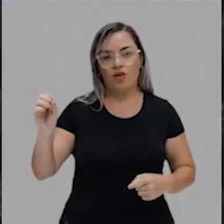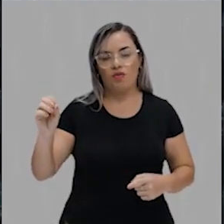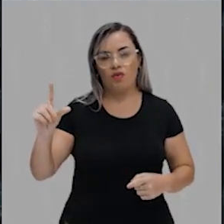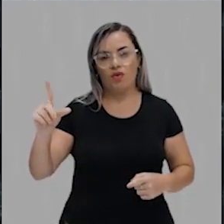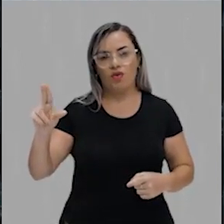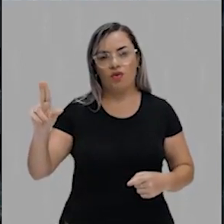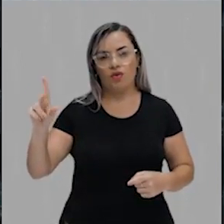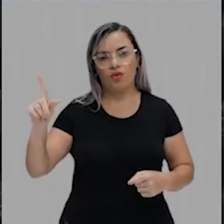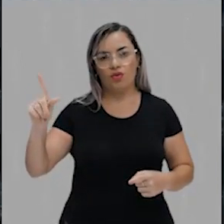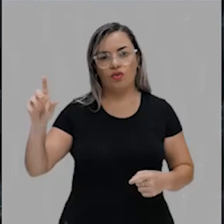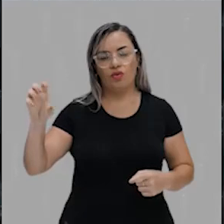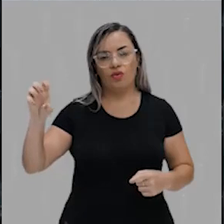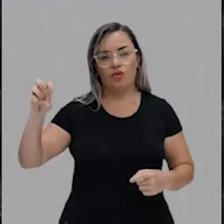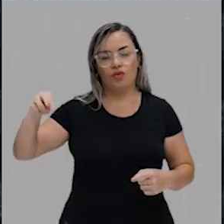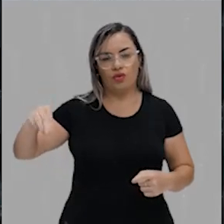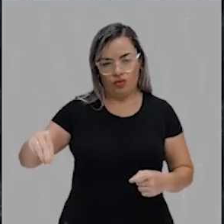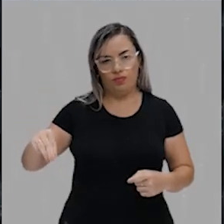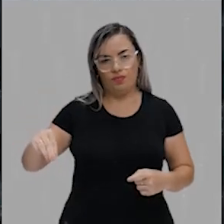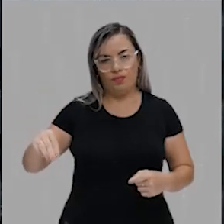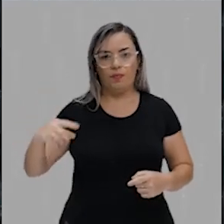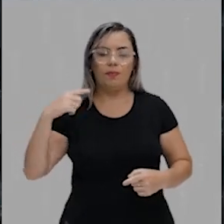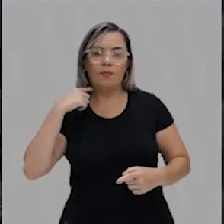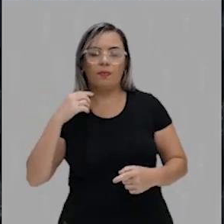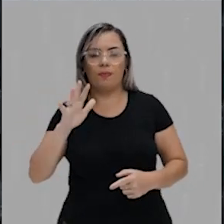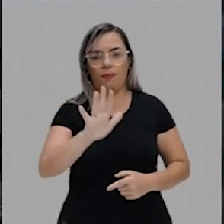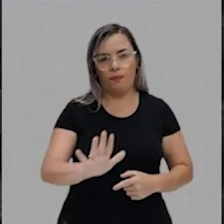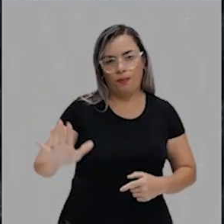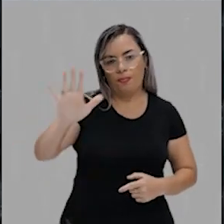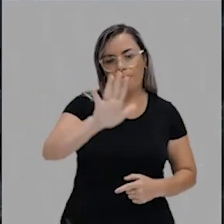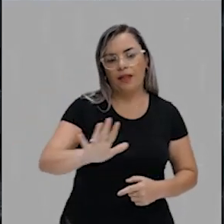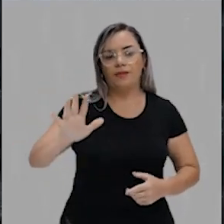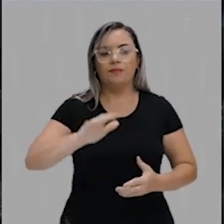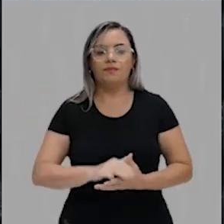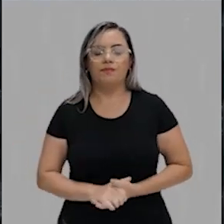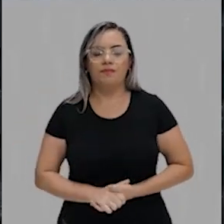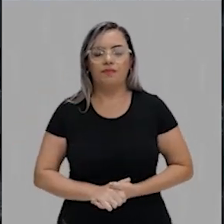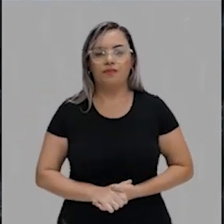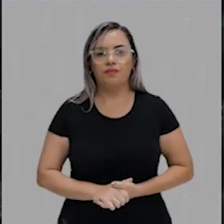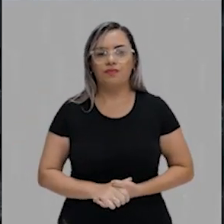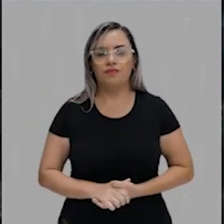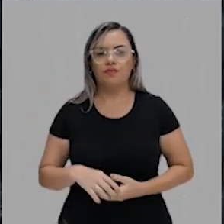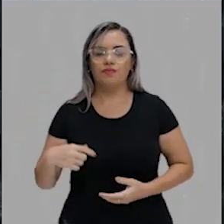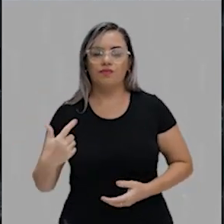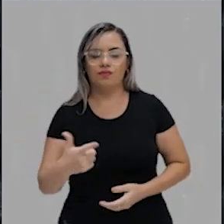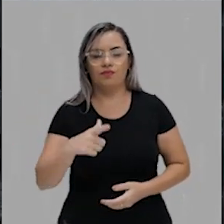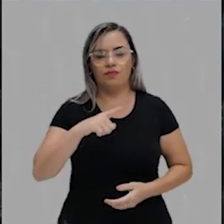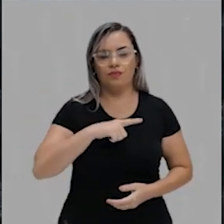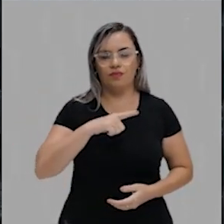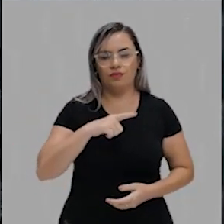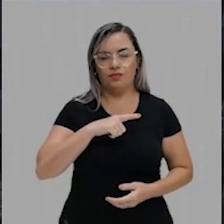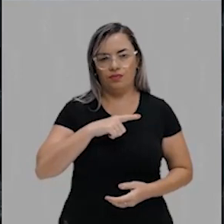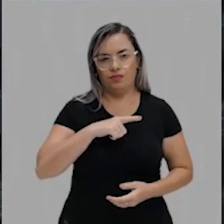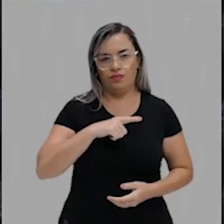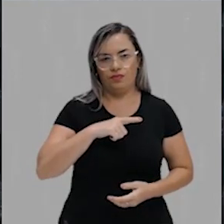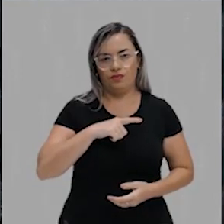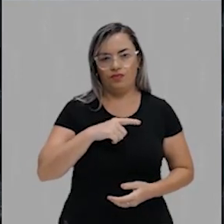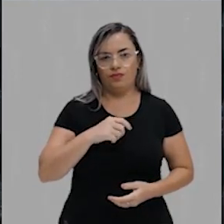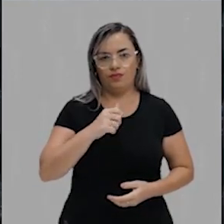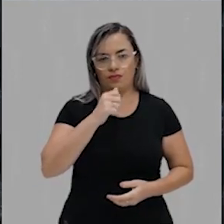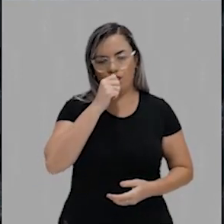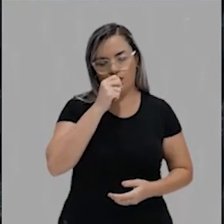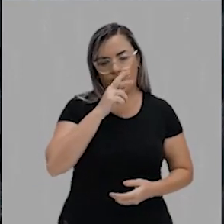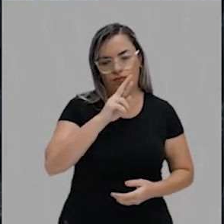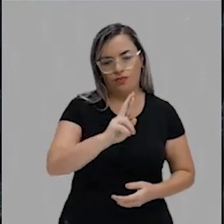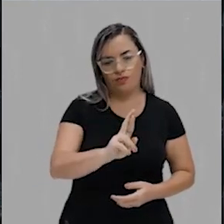pulmões, né? É um tipo de poluição, beleza? Então nós temos aqui poluição do ar,